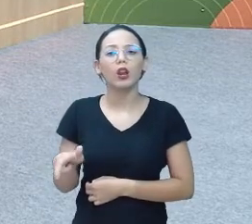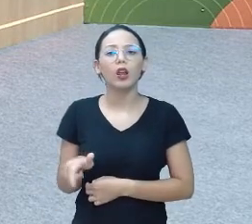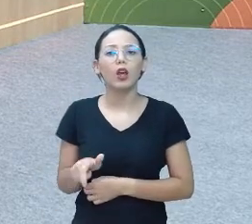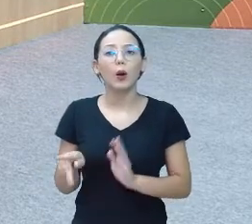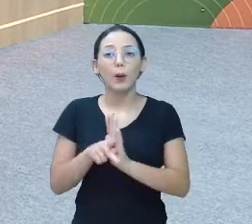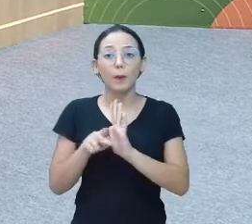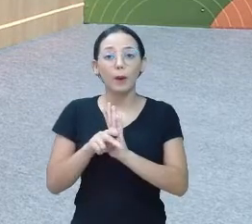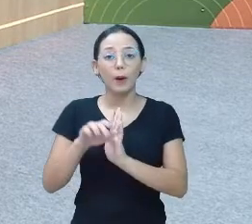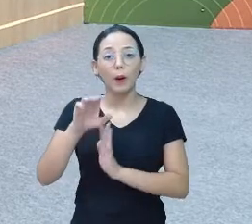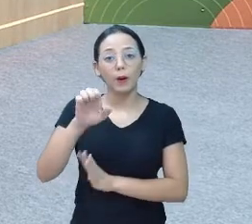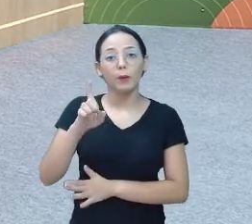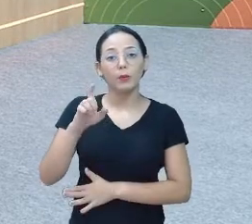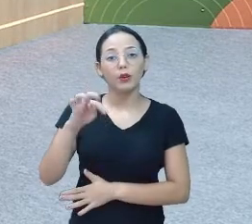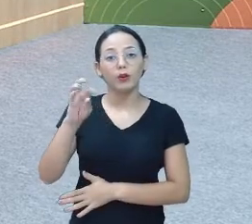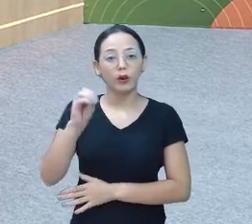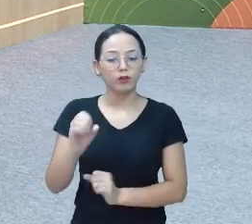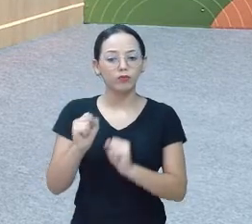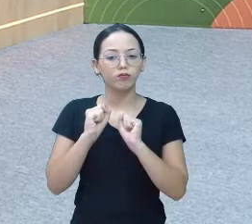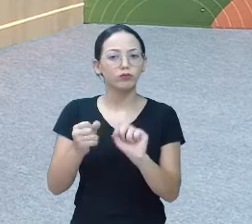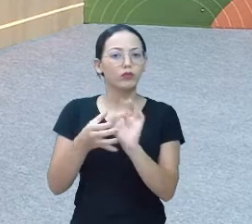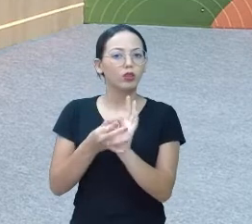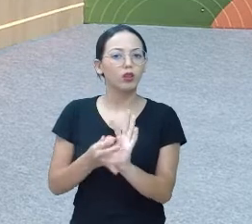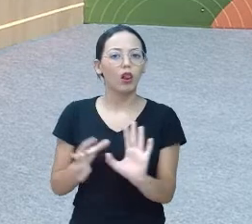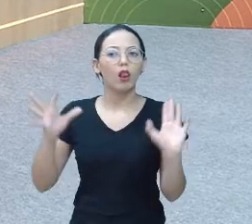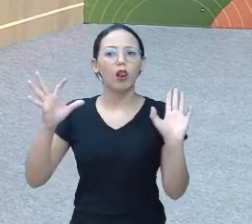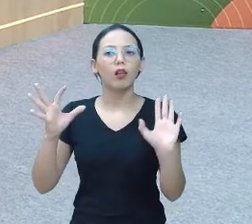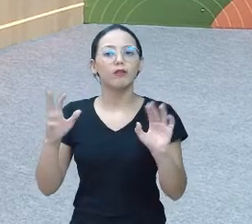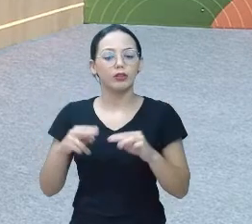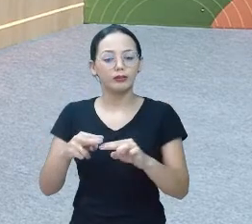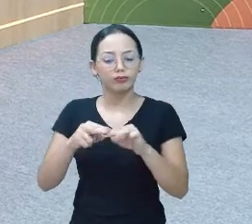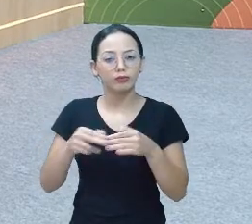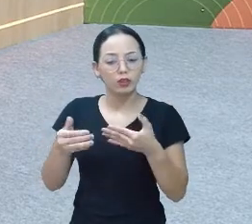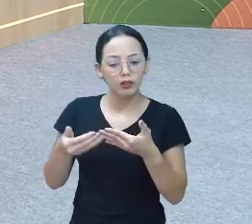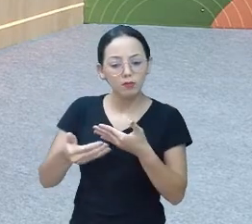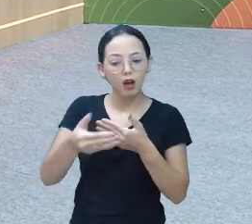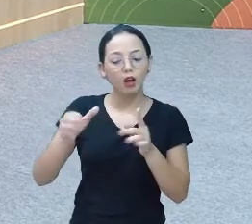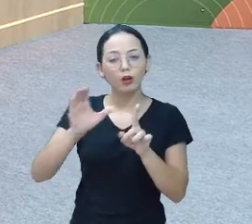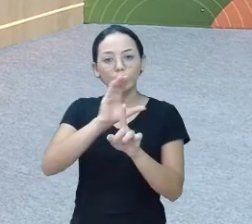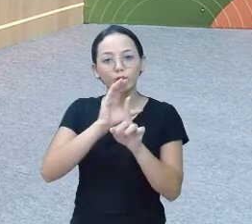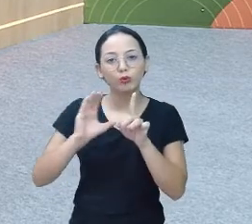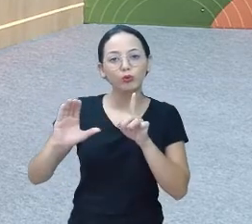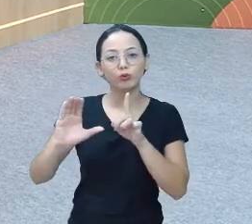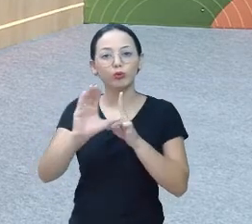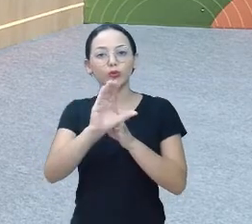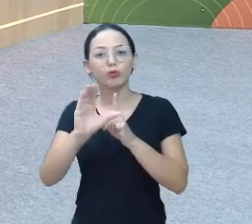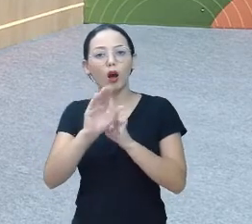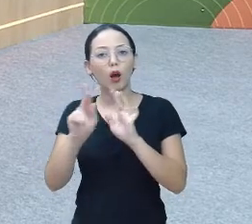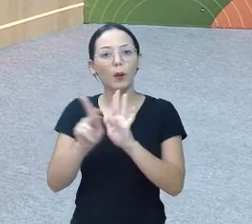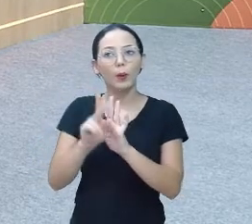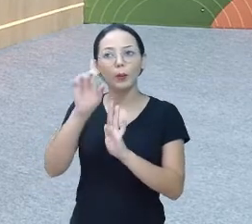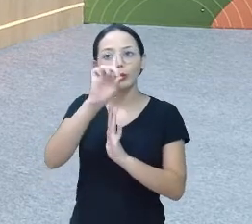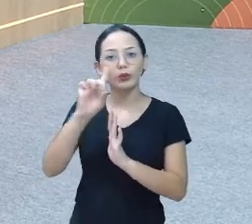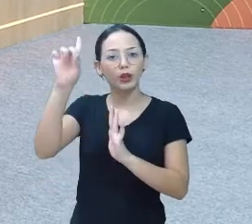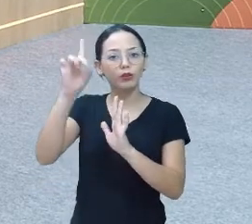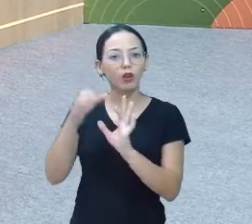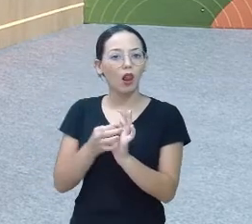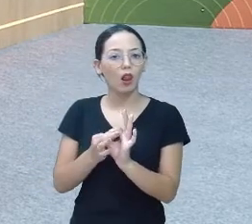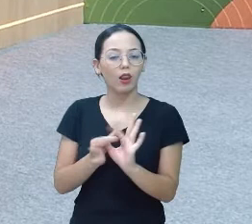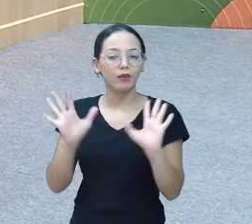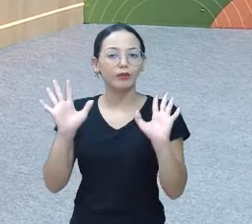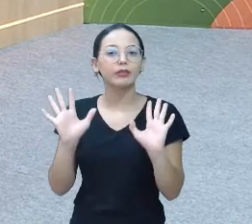o Édito de Milão, eles podem, a partir daí, cultuar o seu Deus livremente,